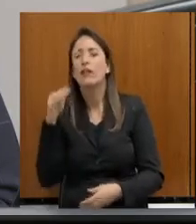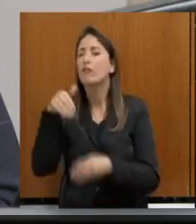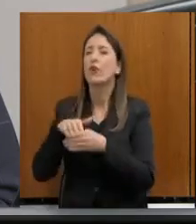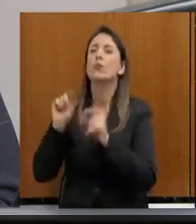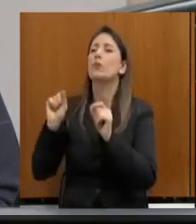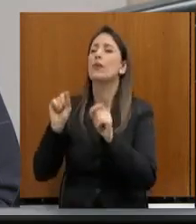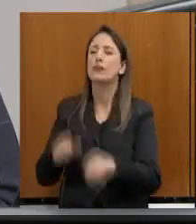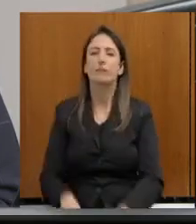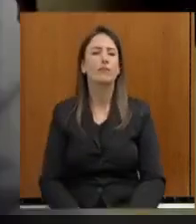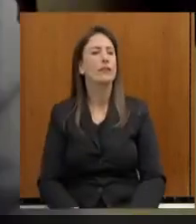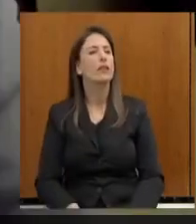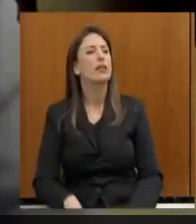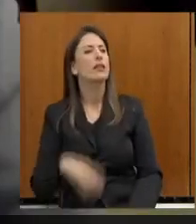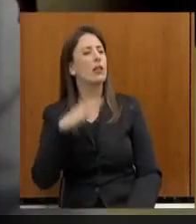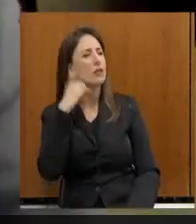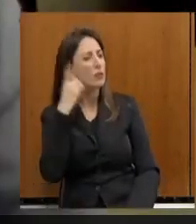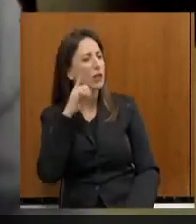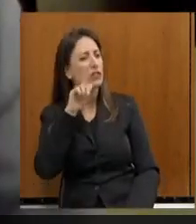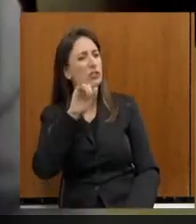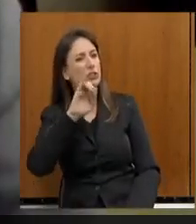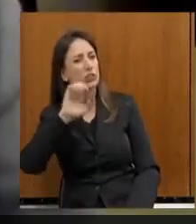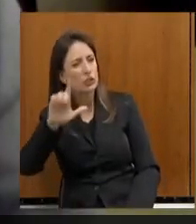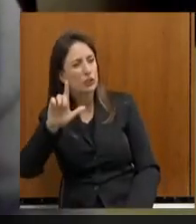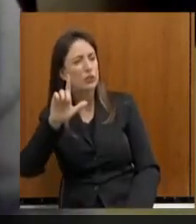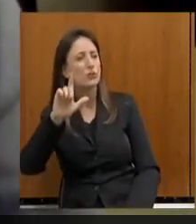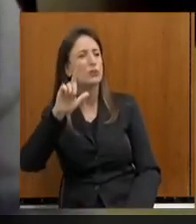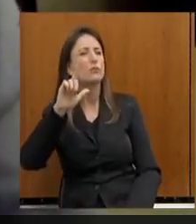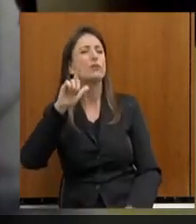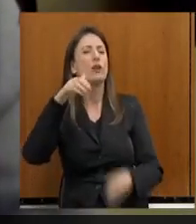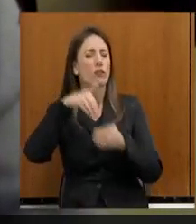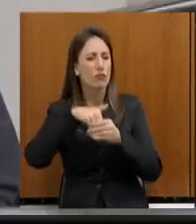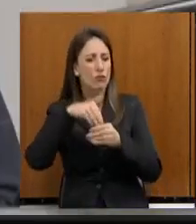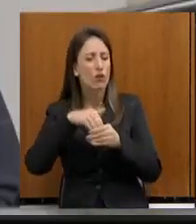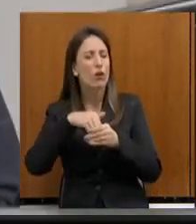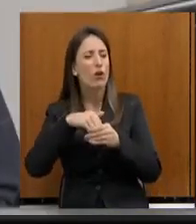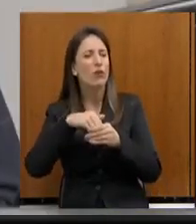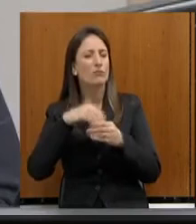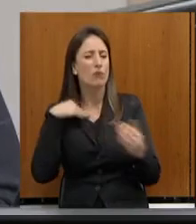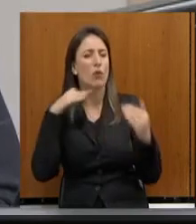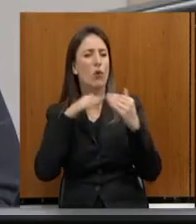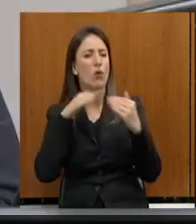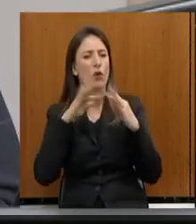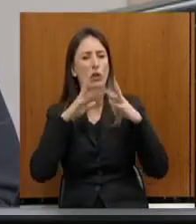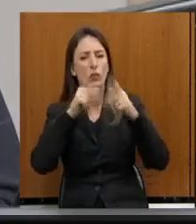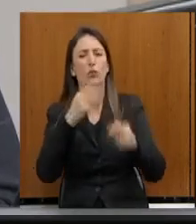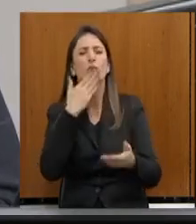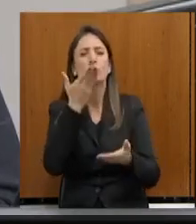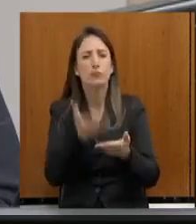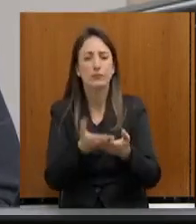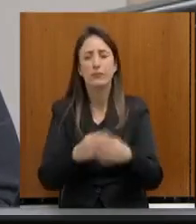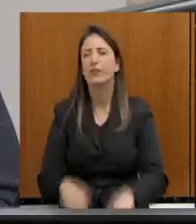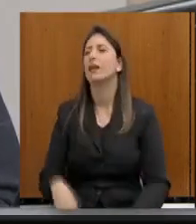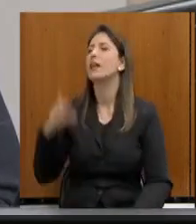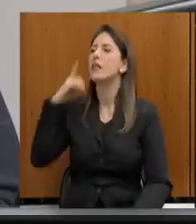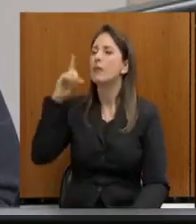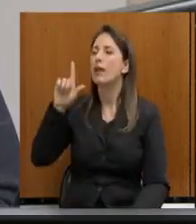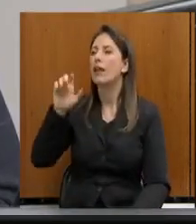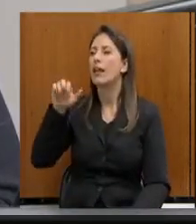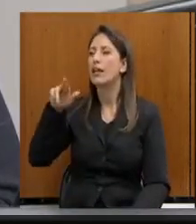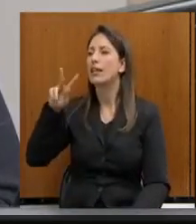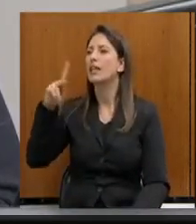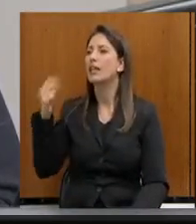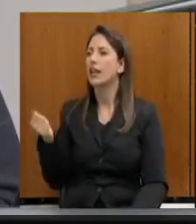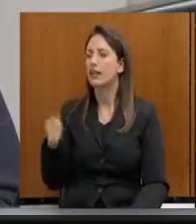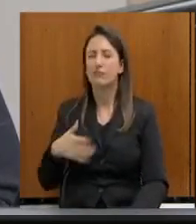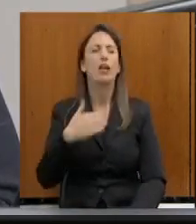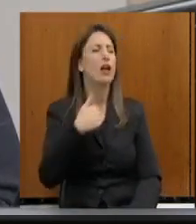o deputado João Pereira vota a favor de todos os acabamento presentes como volta a deputado A Leninha